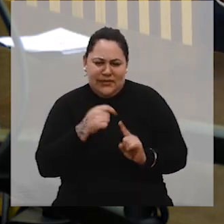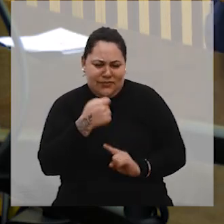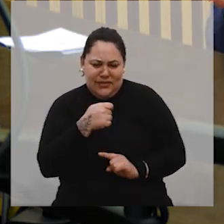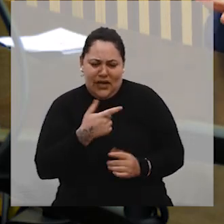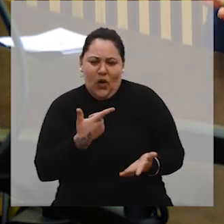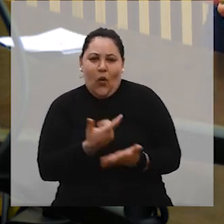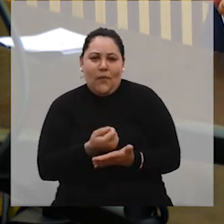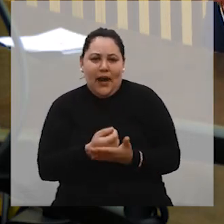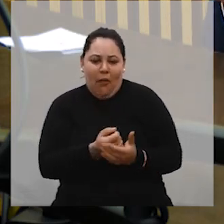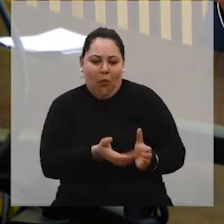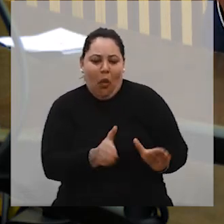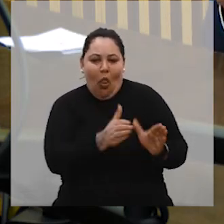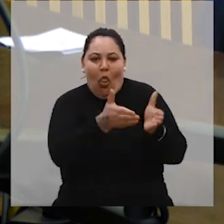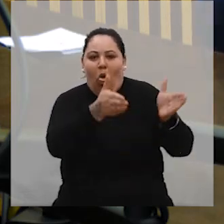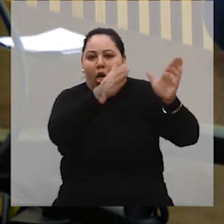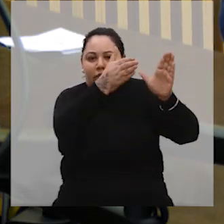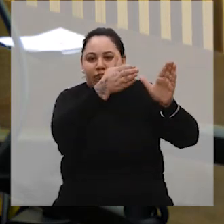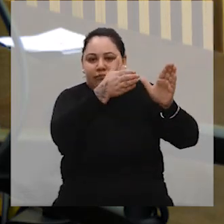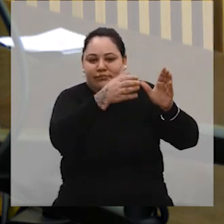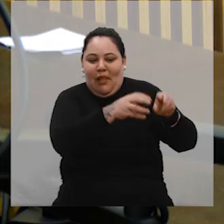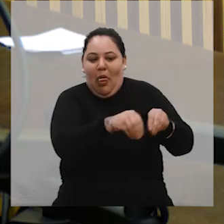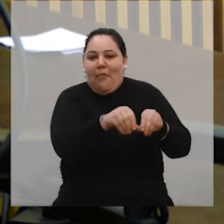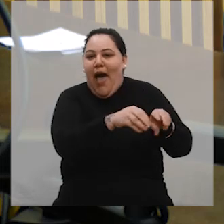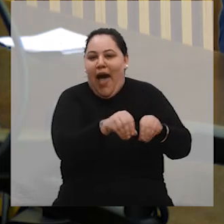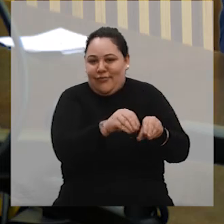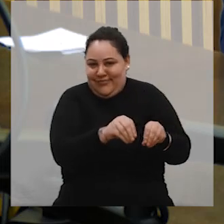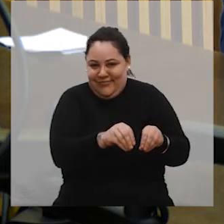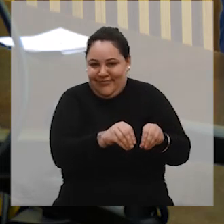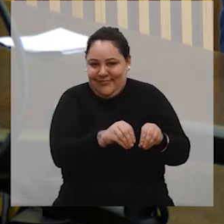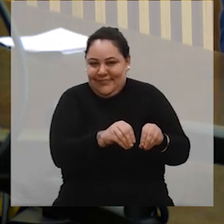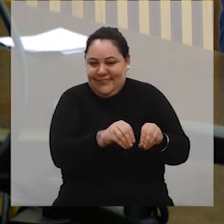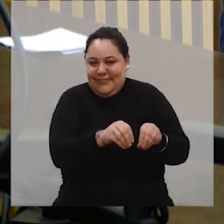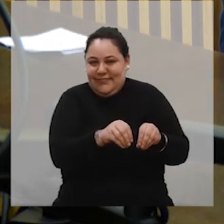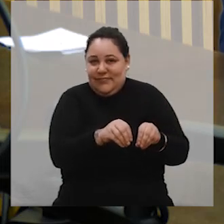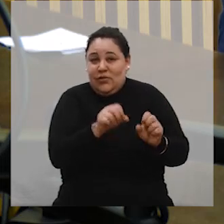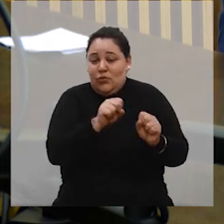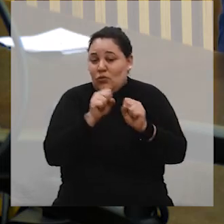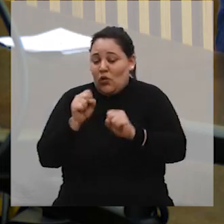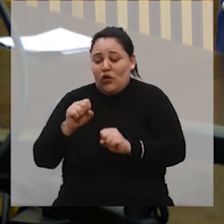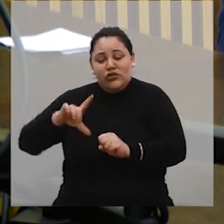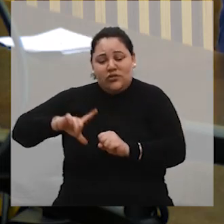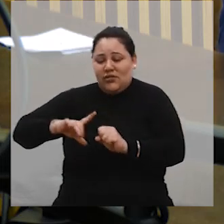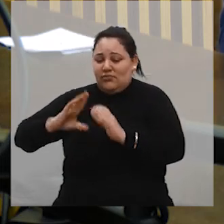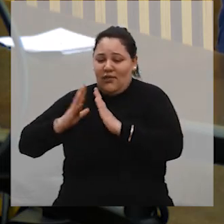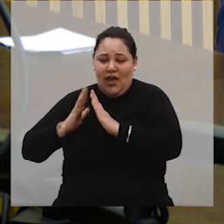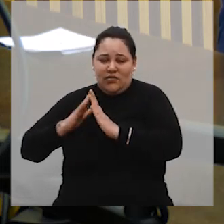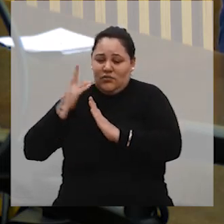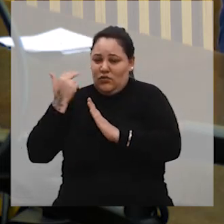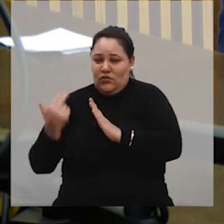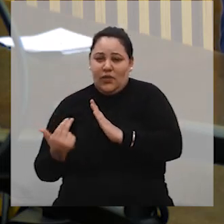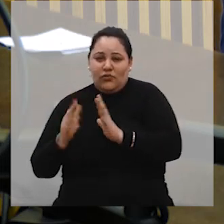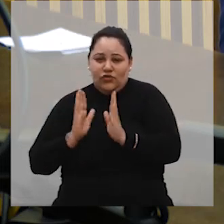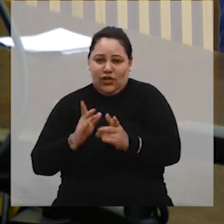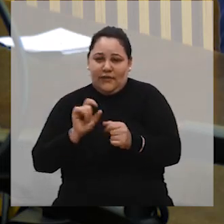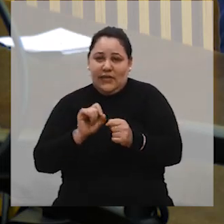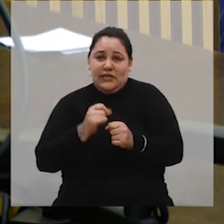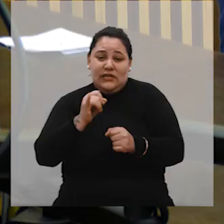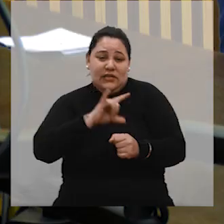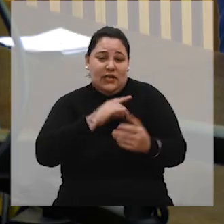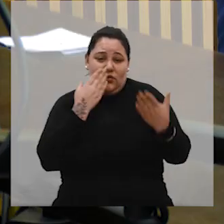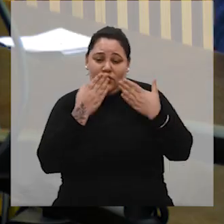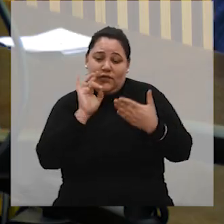um filtro de barro. A pessoa pode, o filtro que ela tem em casa já dá conta disso. E se ela tem dúvida, só